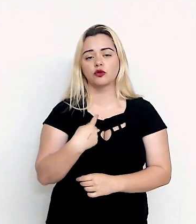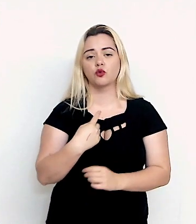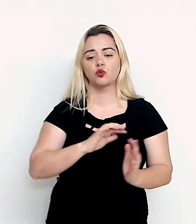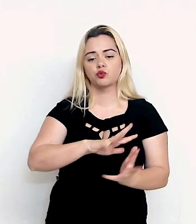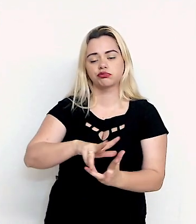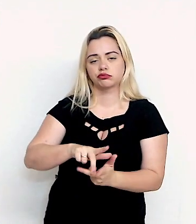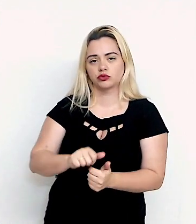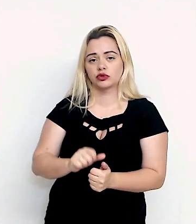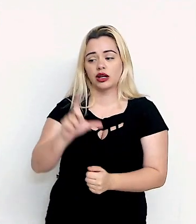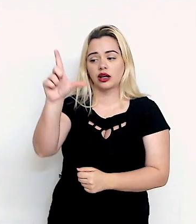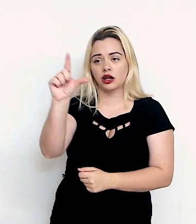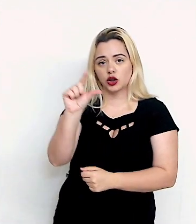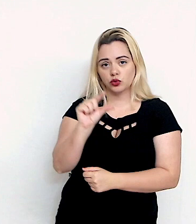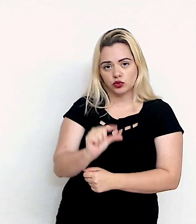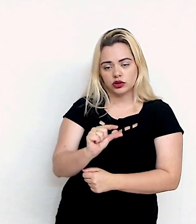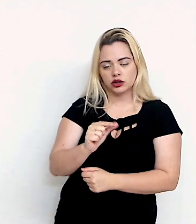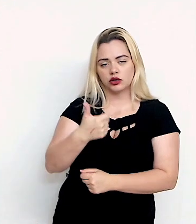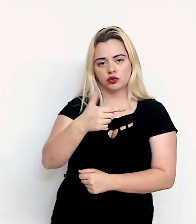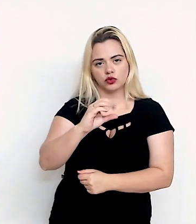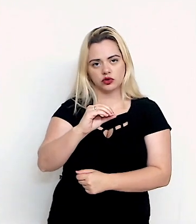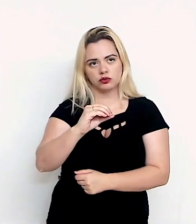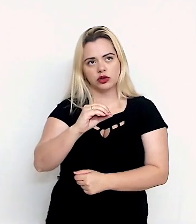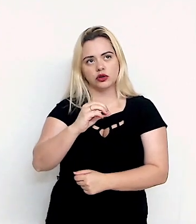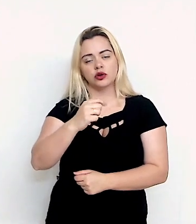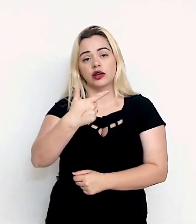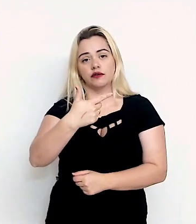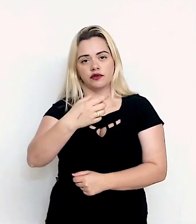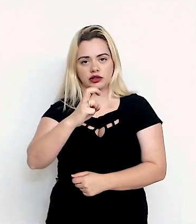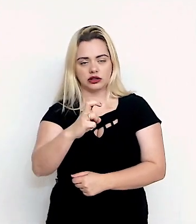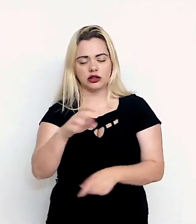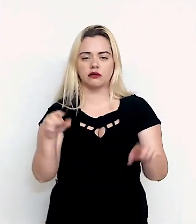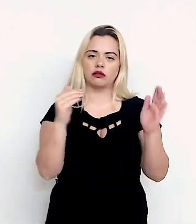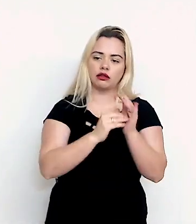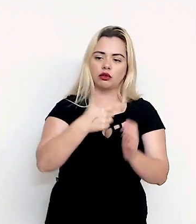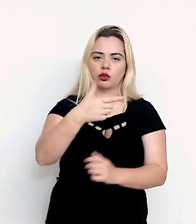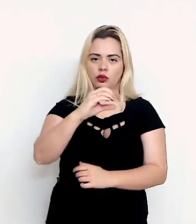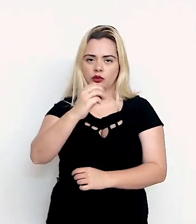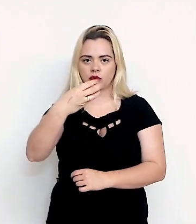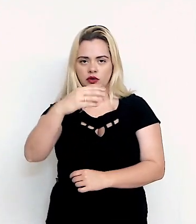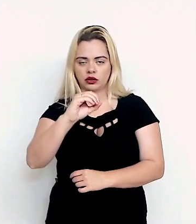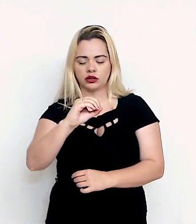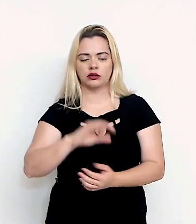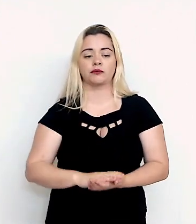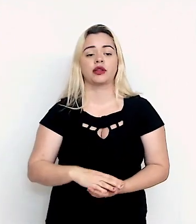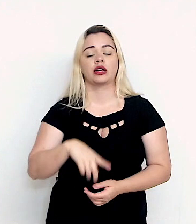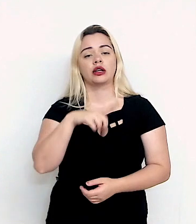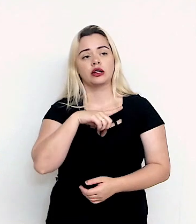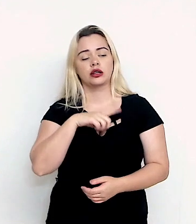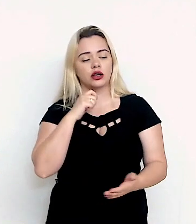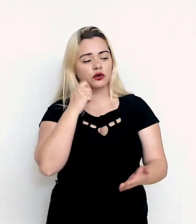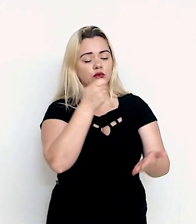e redução de emissões para 2025 e2030 É temos também um objetivo